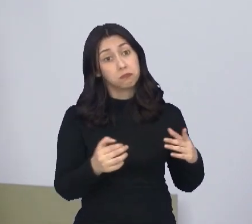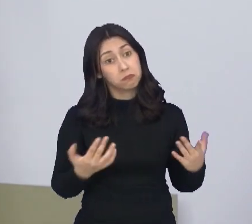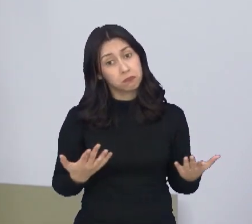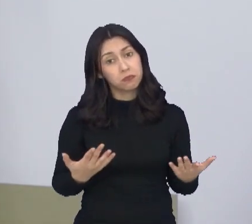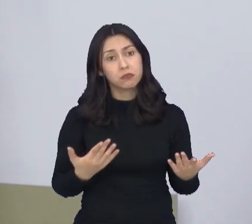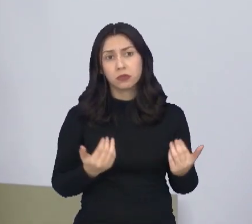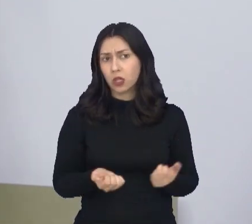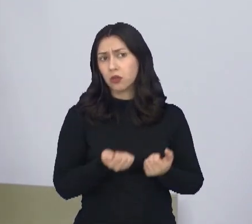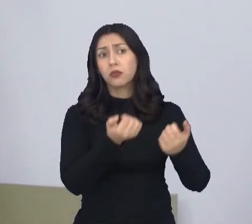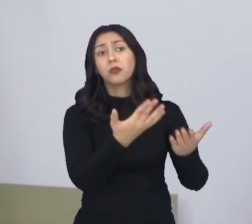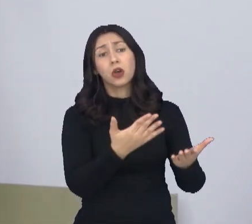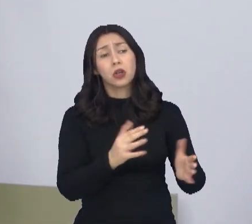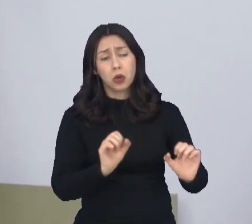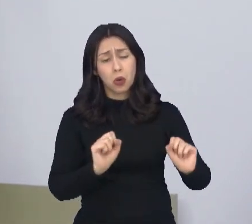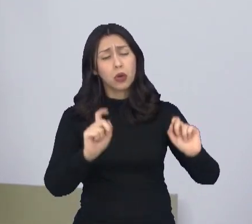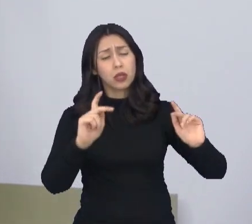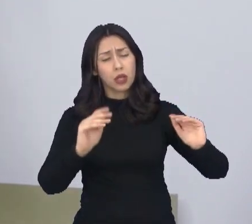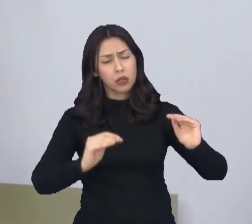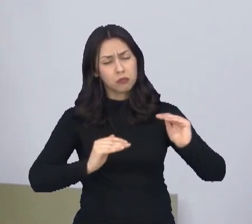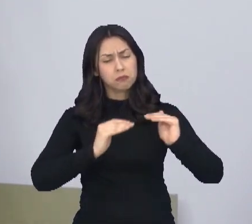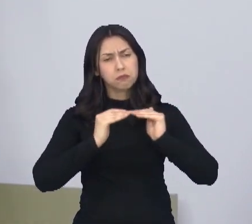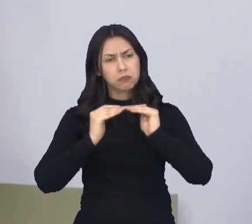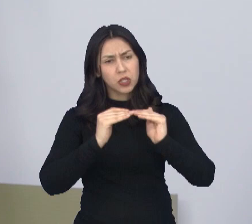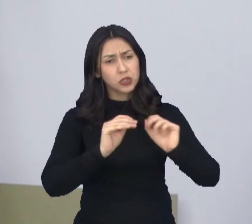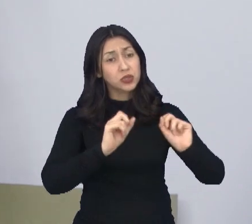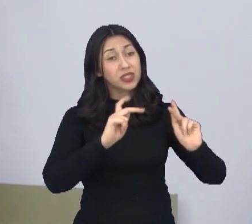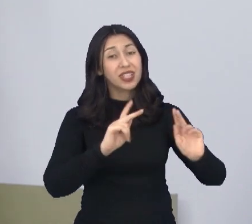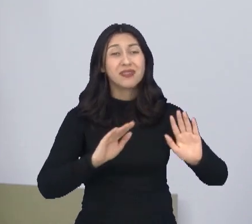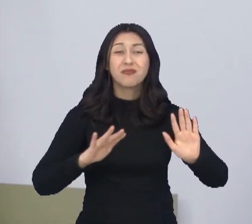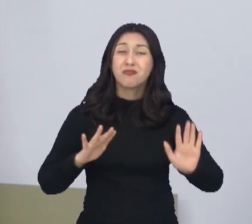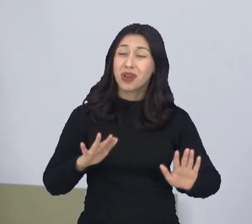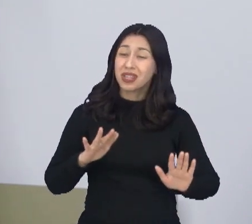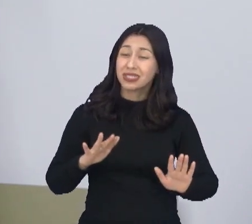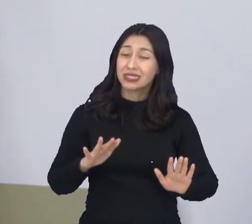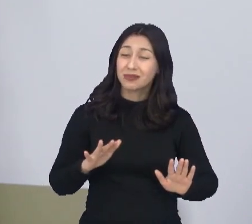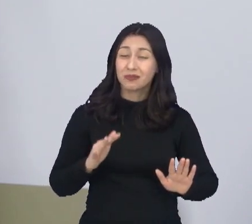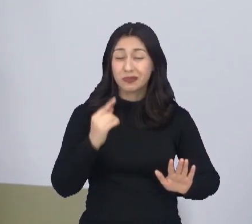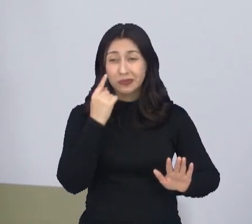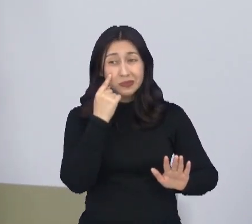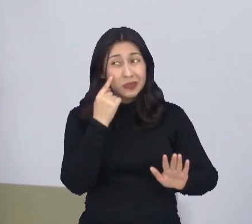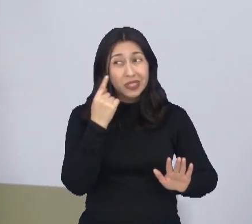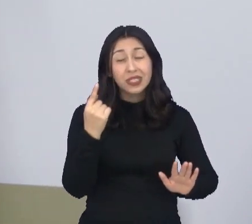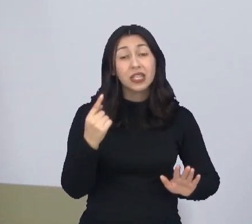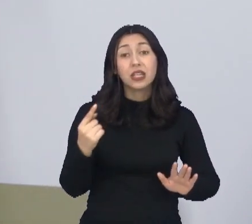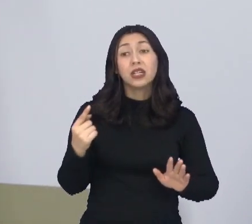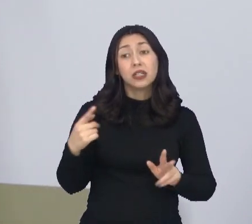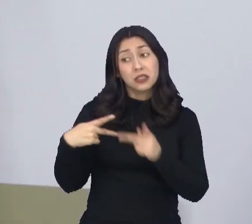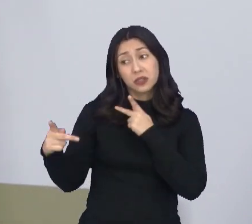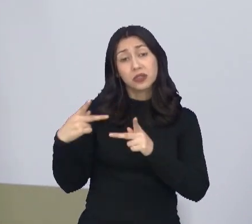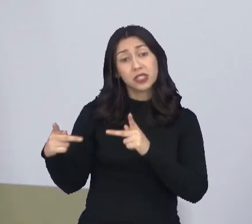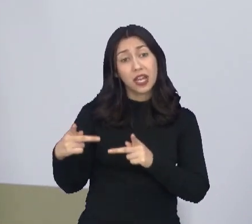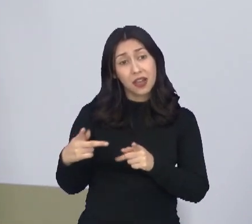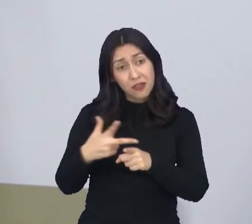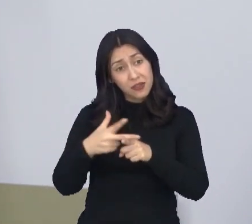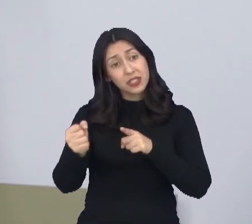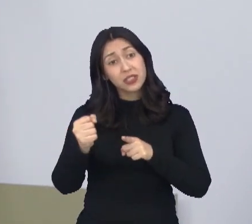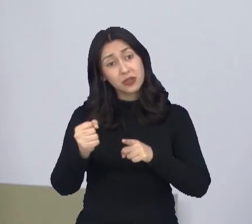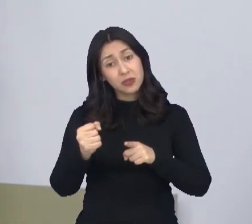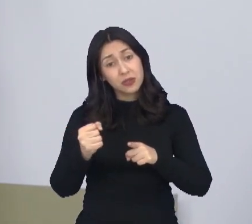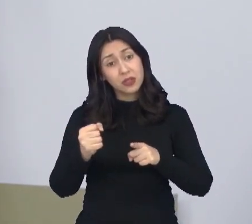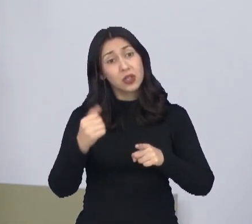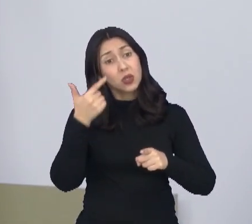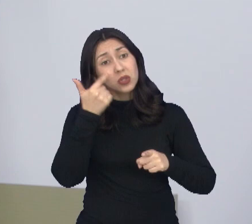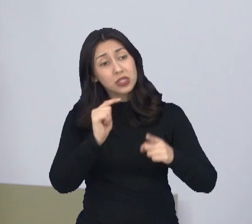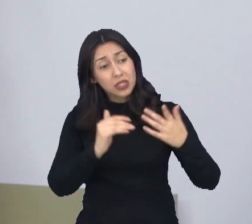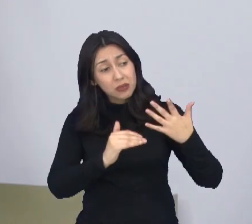de casa, mas em tabela, né, não foi muito bom, porque se o São José tivesse vencido, né, estaria brigando lá pela classificação na fase